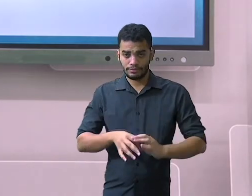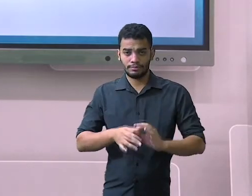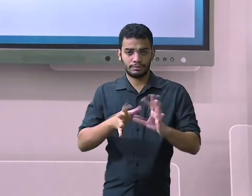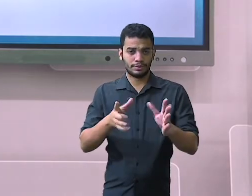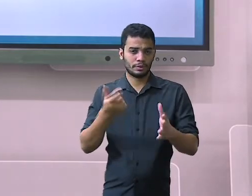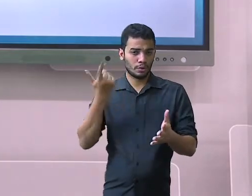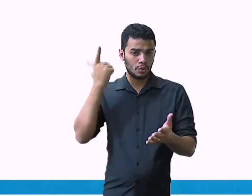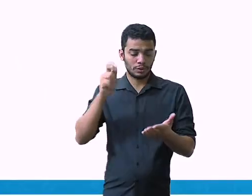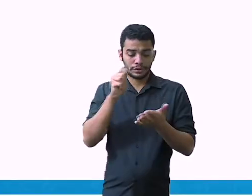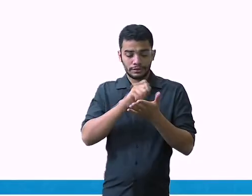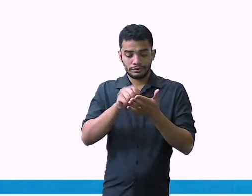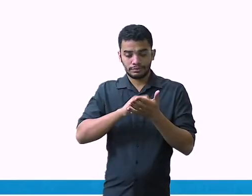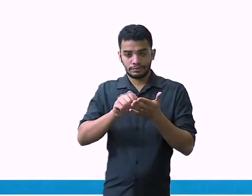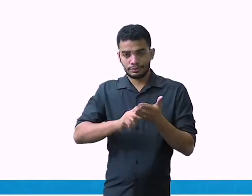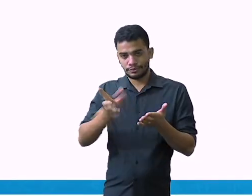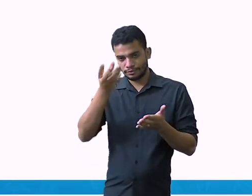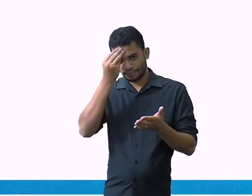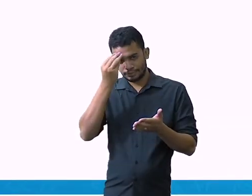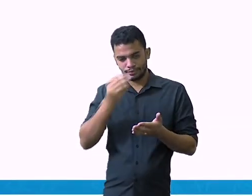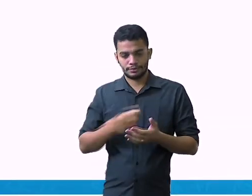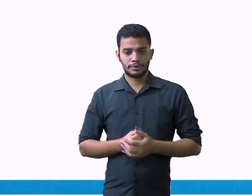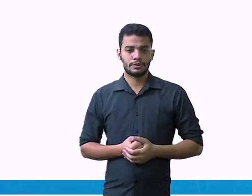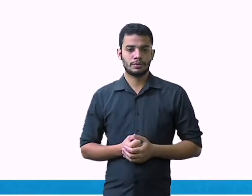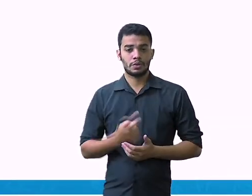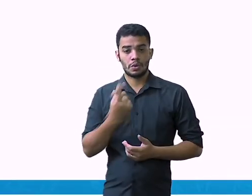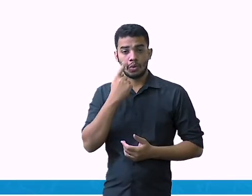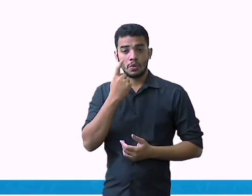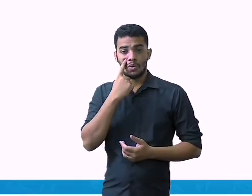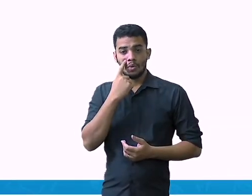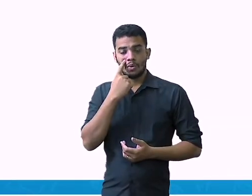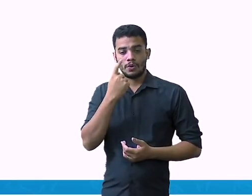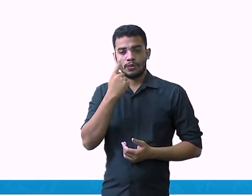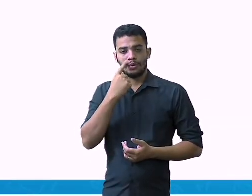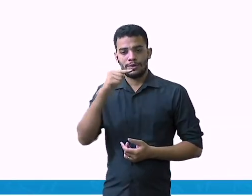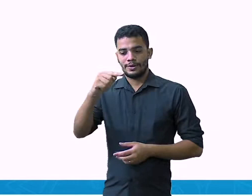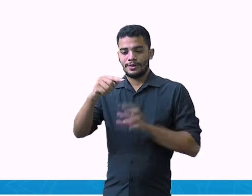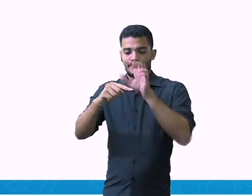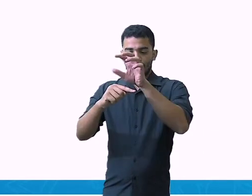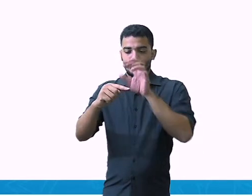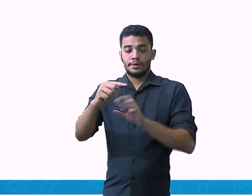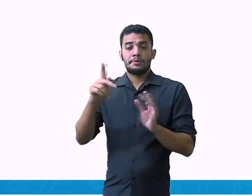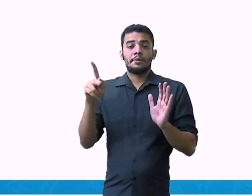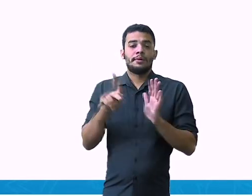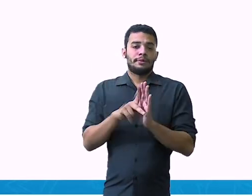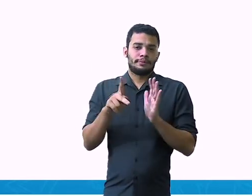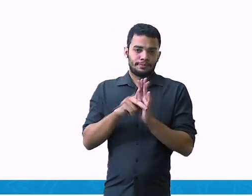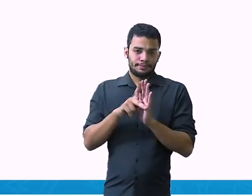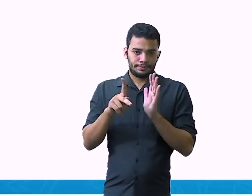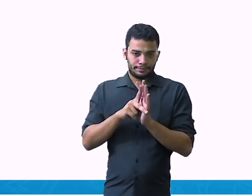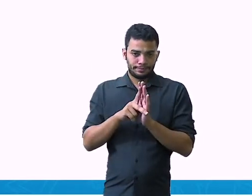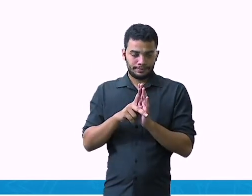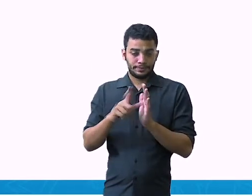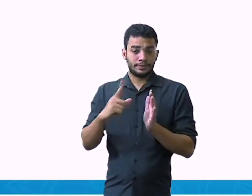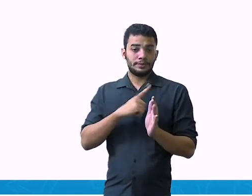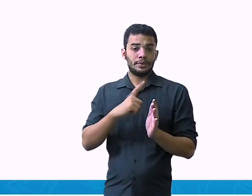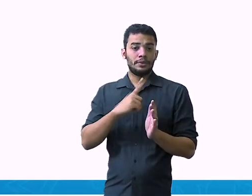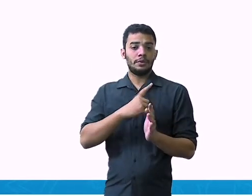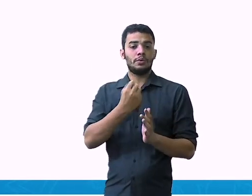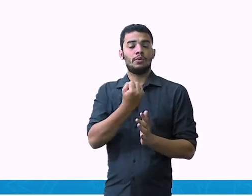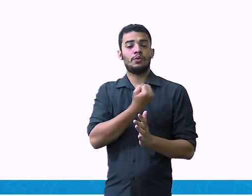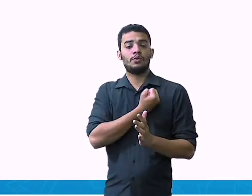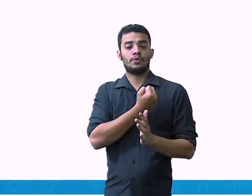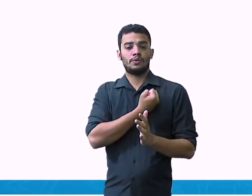nossa atividade. Então, vamos lá. Frações próprias, de forma resumida. O numerador é menor que